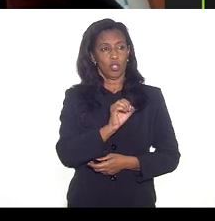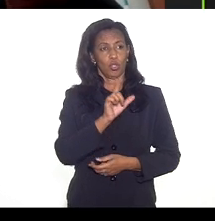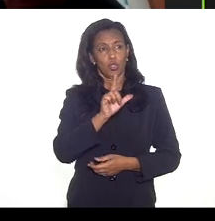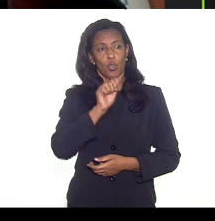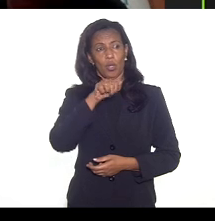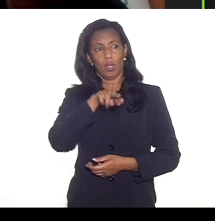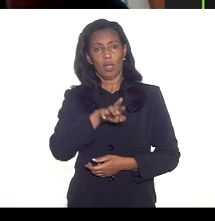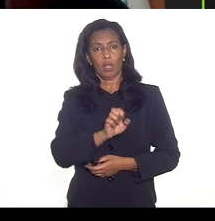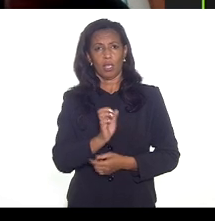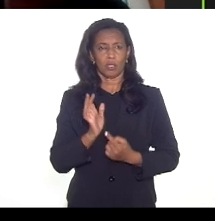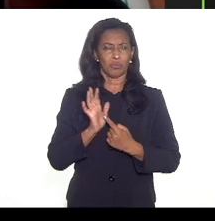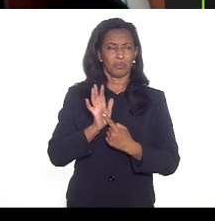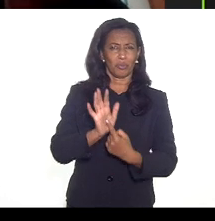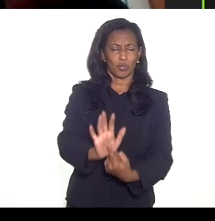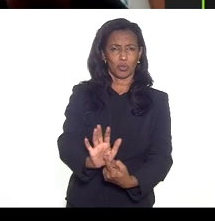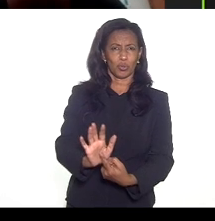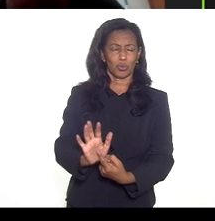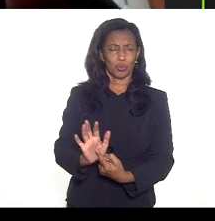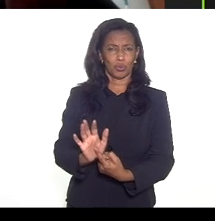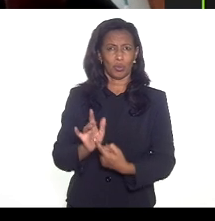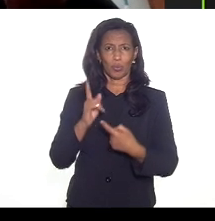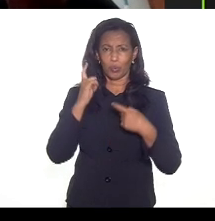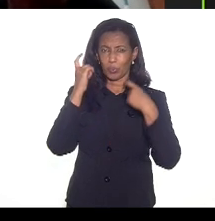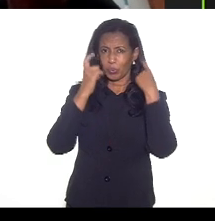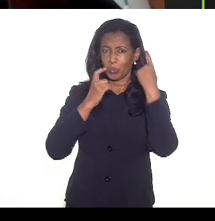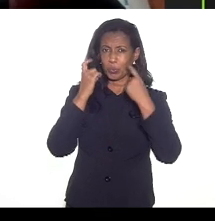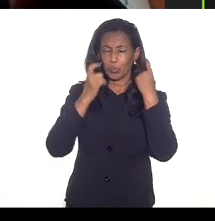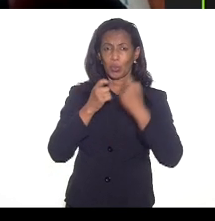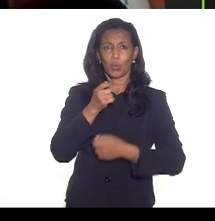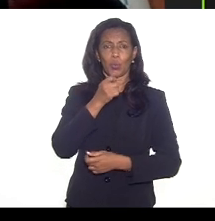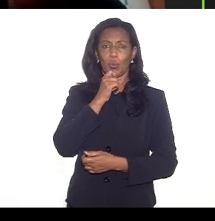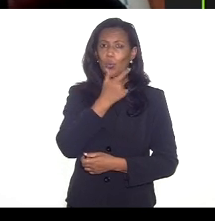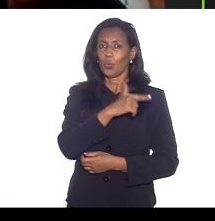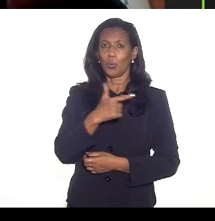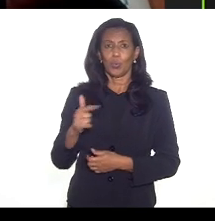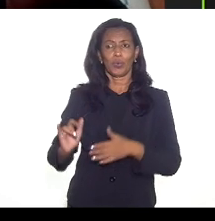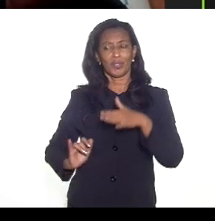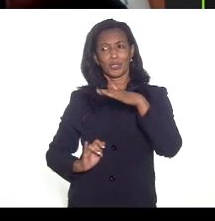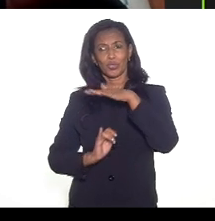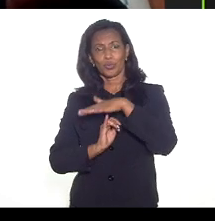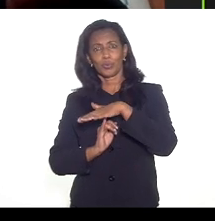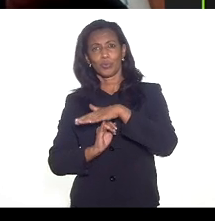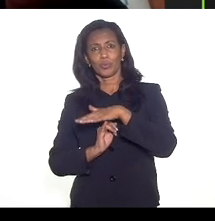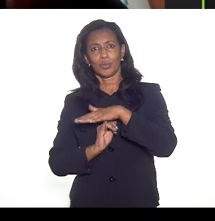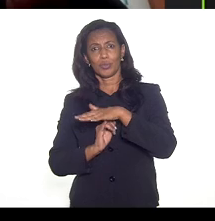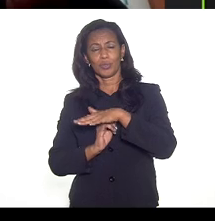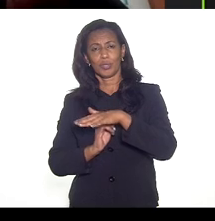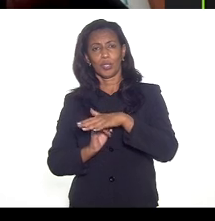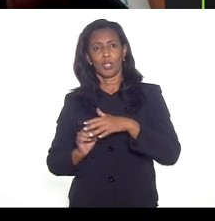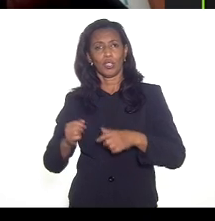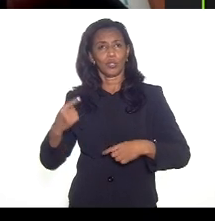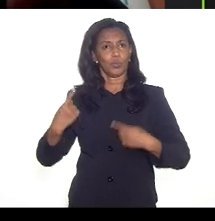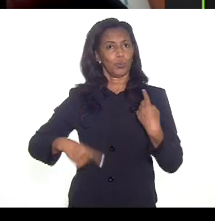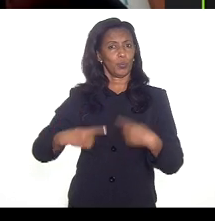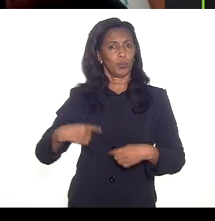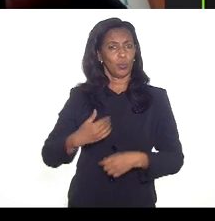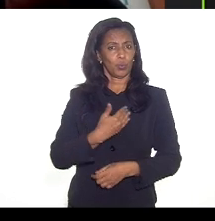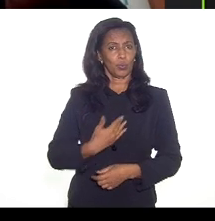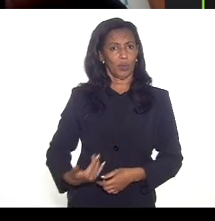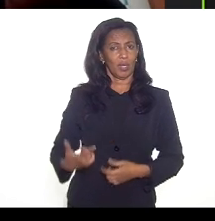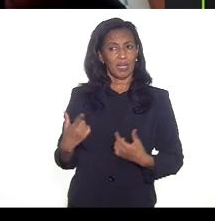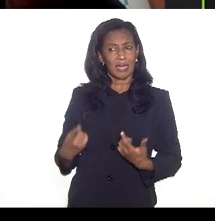sinalizou uma loucura de não termos uma institucionalização de políticas públicas que